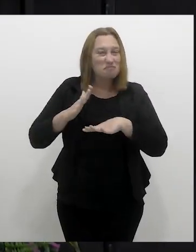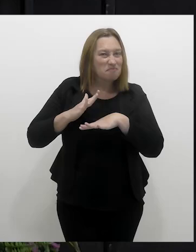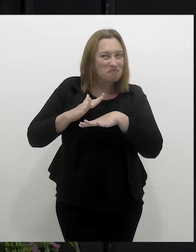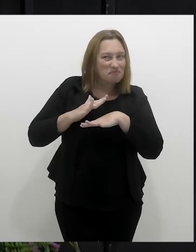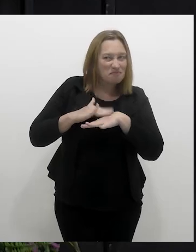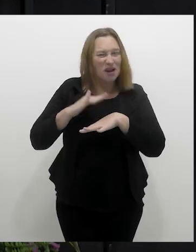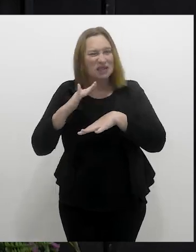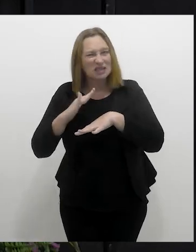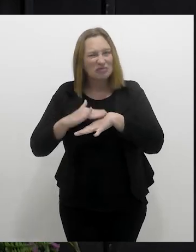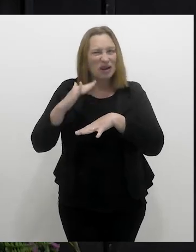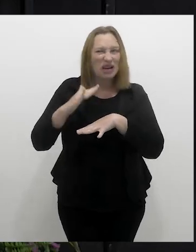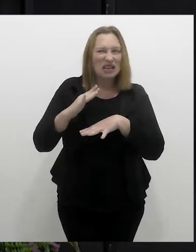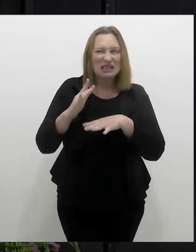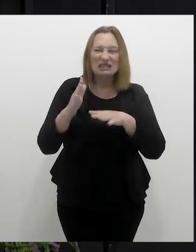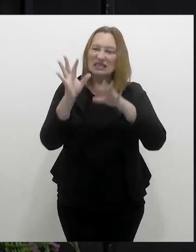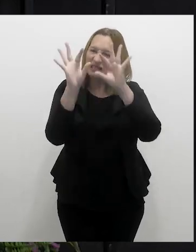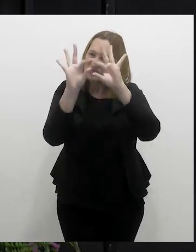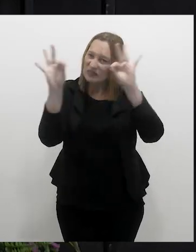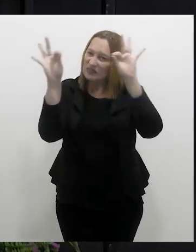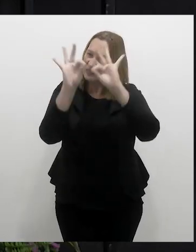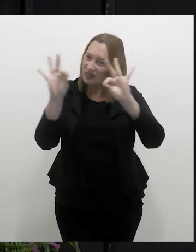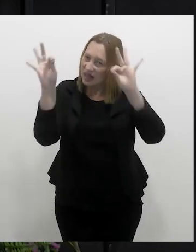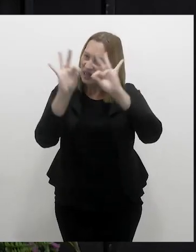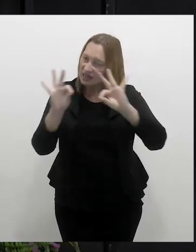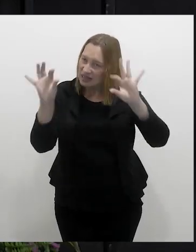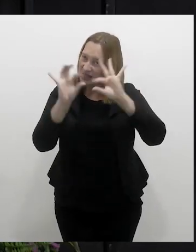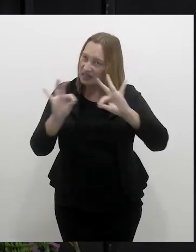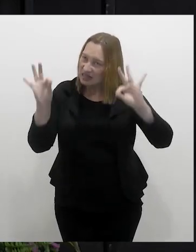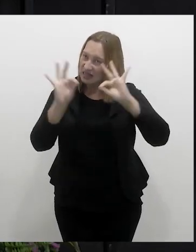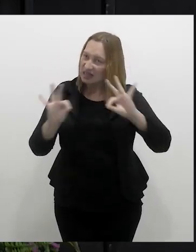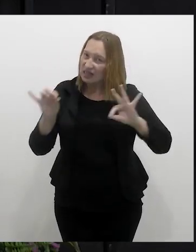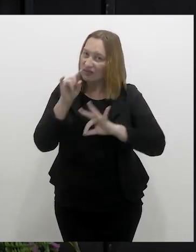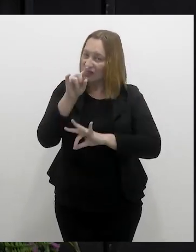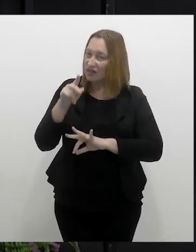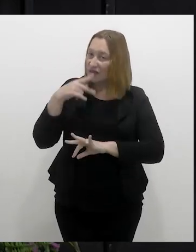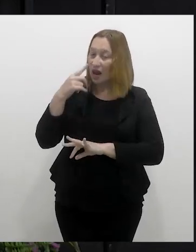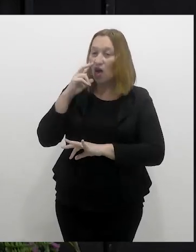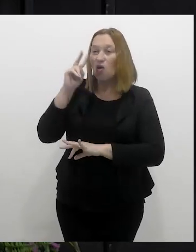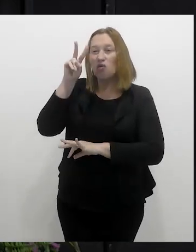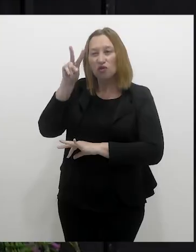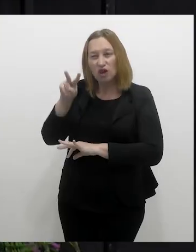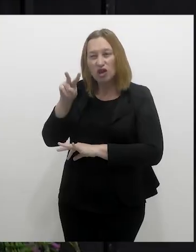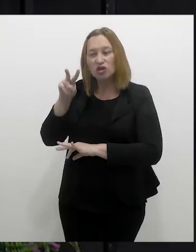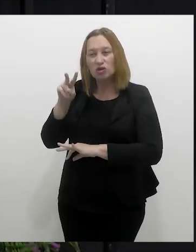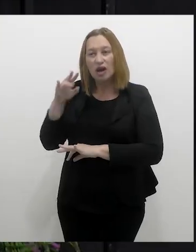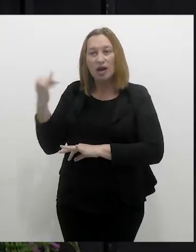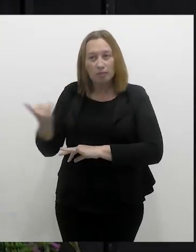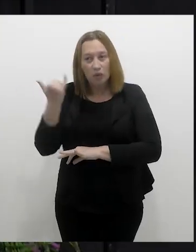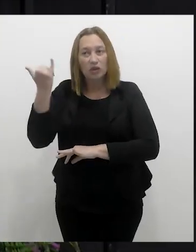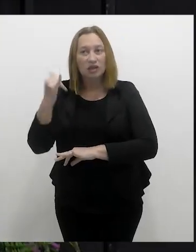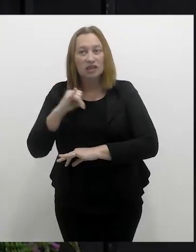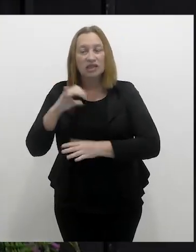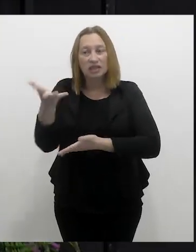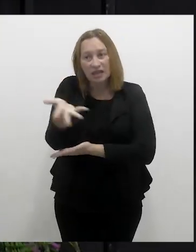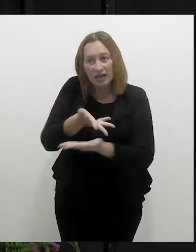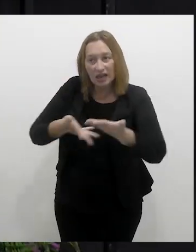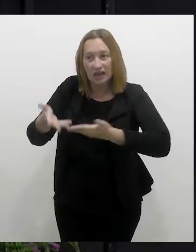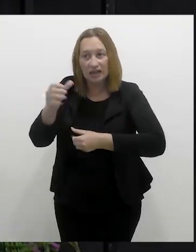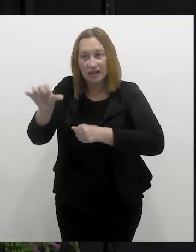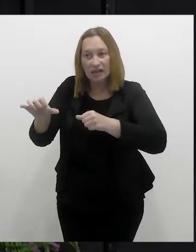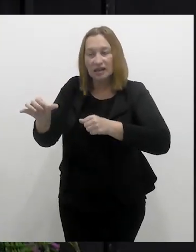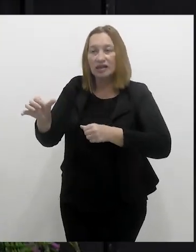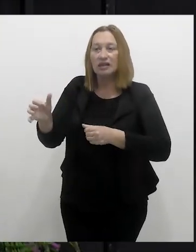cada vez, a cada frase que você diz, eu fico vendo a importância da interação humana